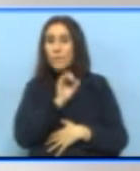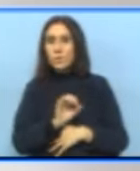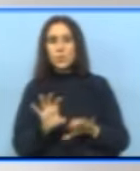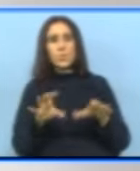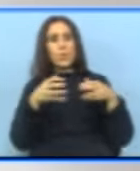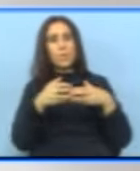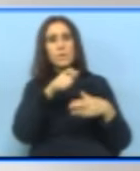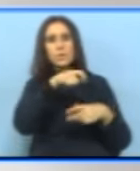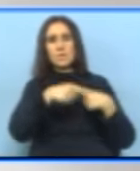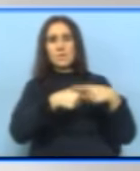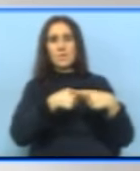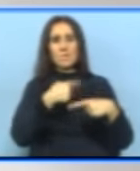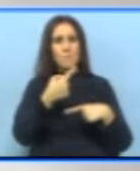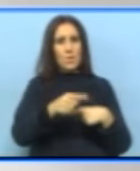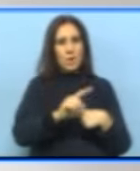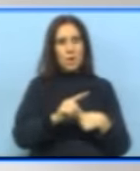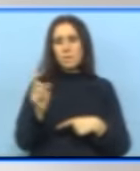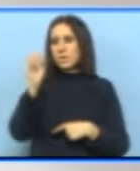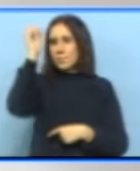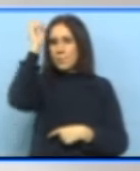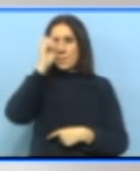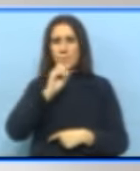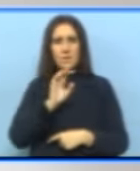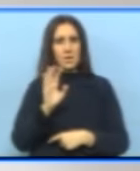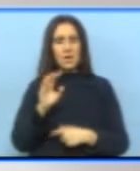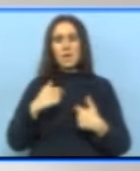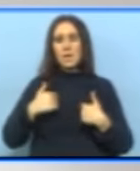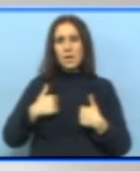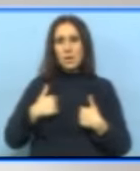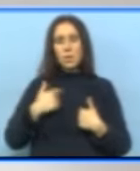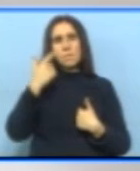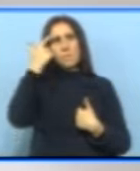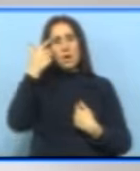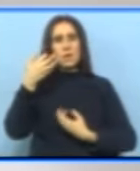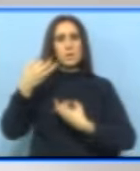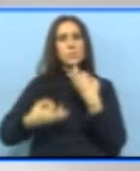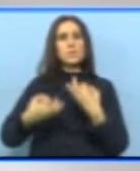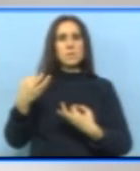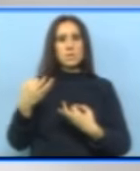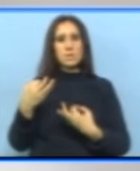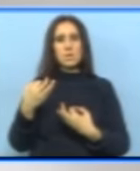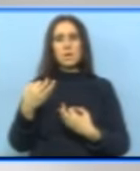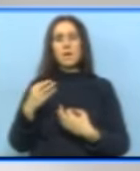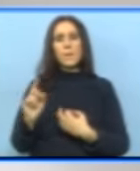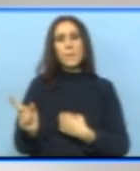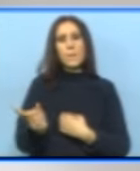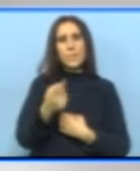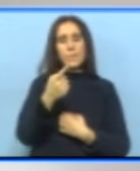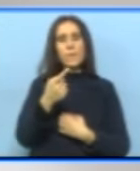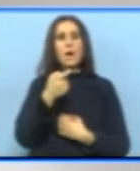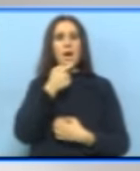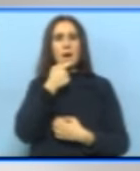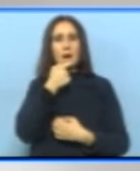nossa tradição, mas para ninguém eu posso pensar que a justiça se faz apenas numa lógica